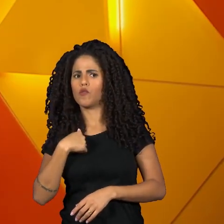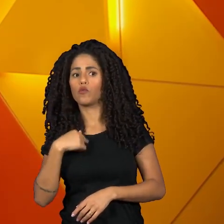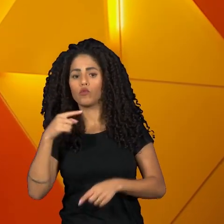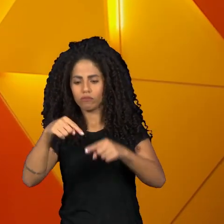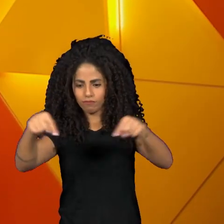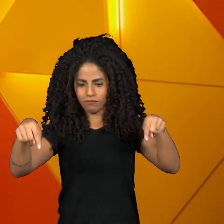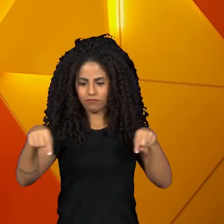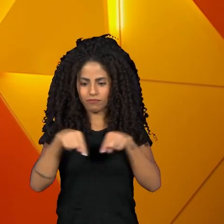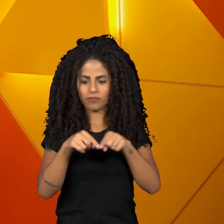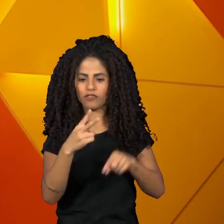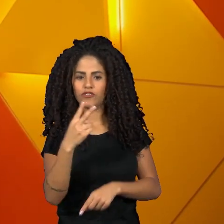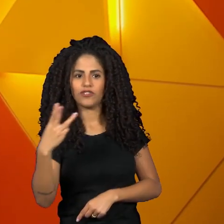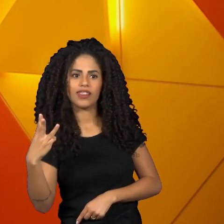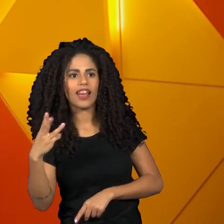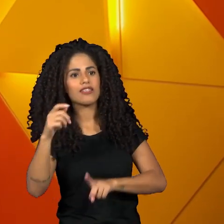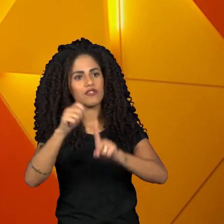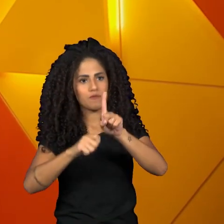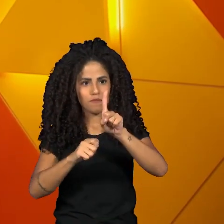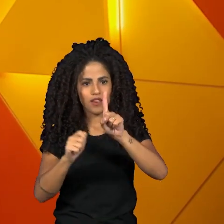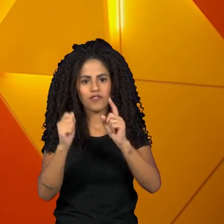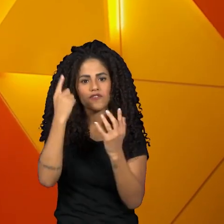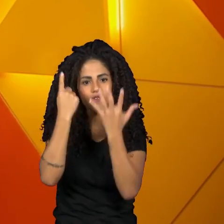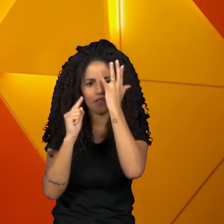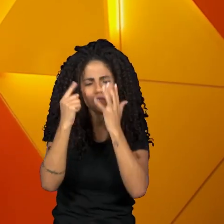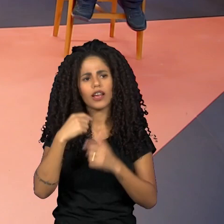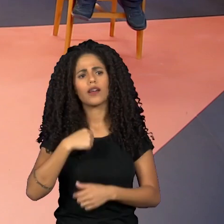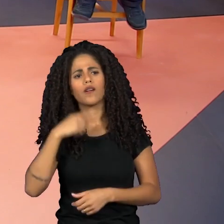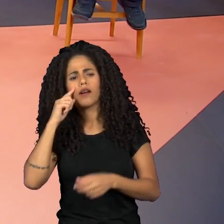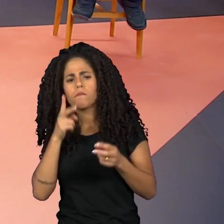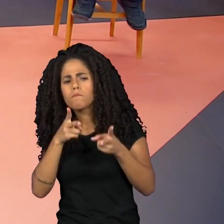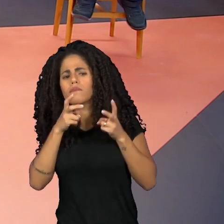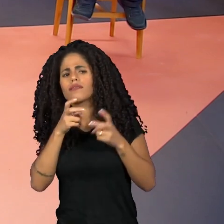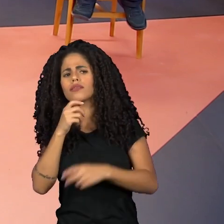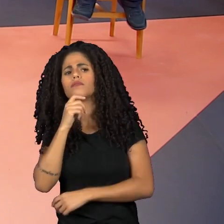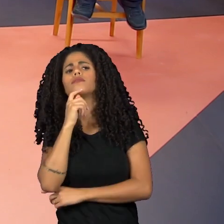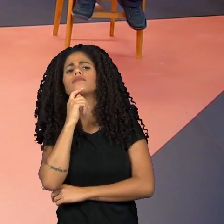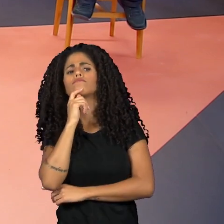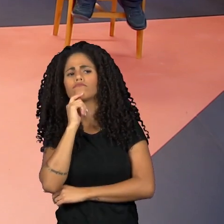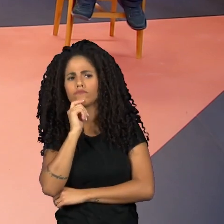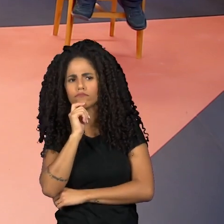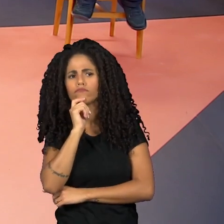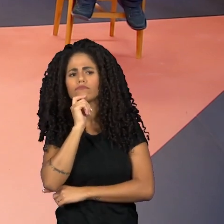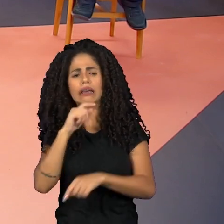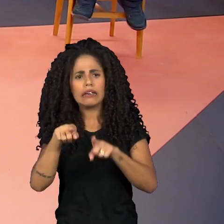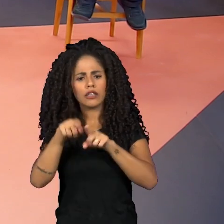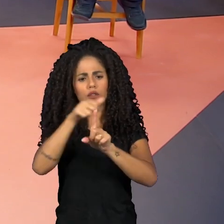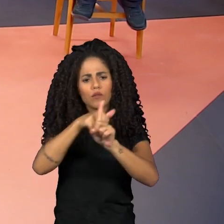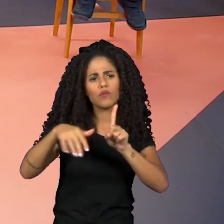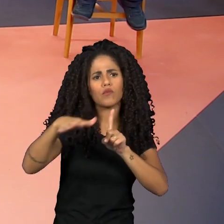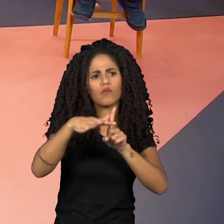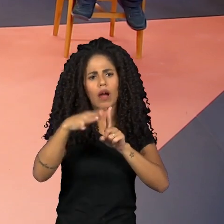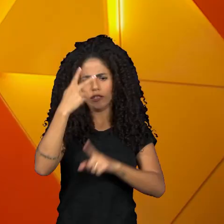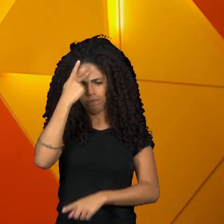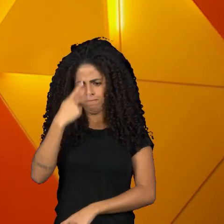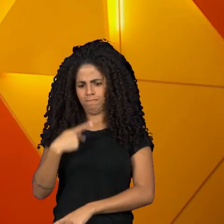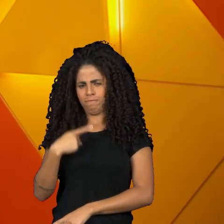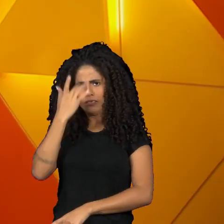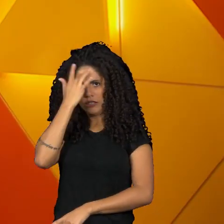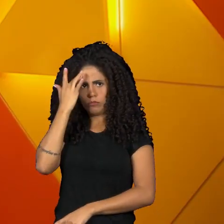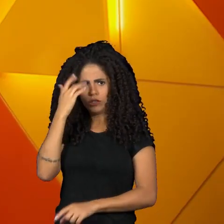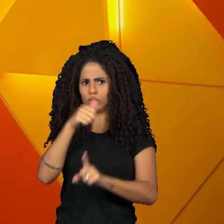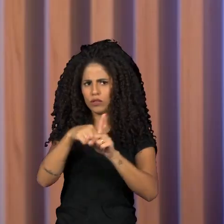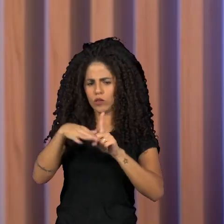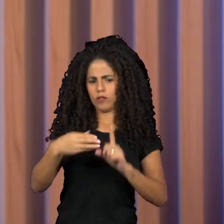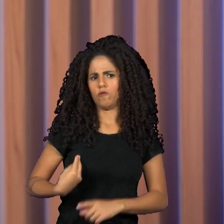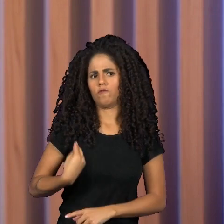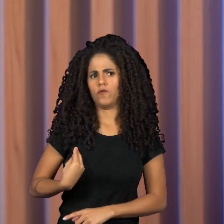Fevereiro é um coletivo que fez com que eu acordasse para o lugar que eu ocupo na sociedade, para a minha individualidade. Você veja só,